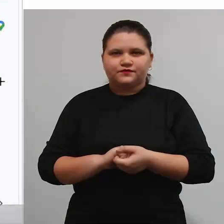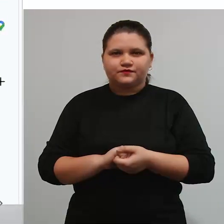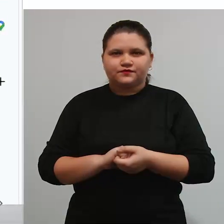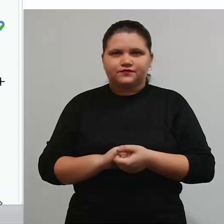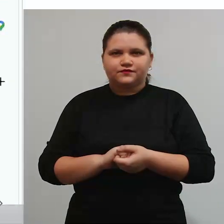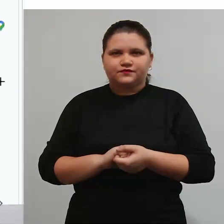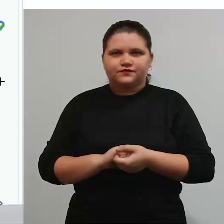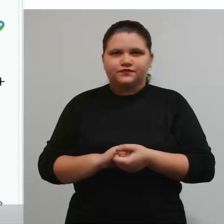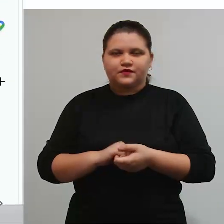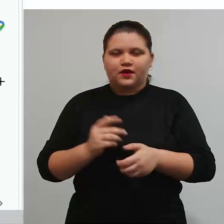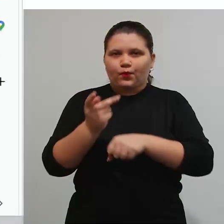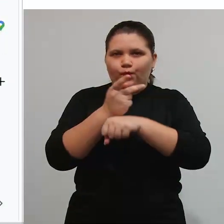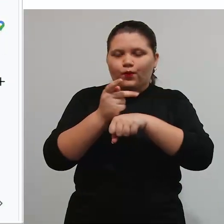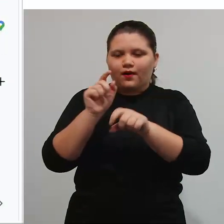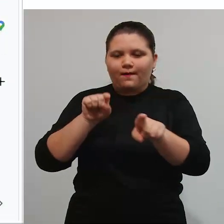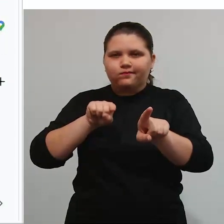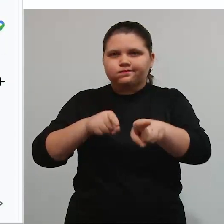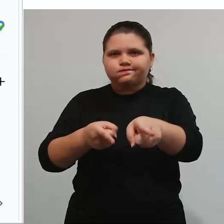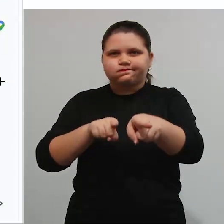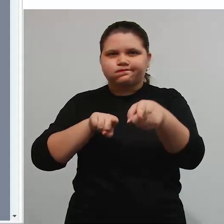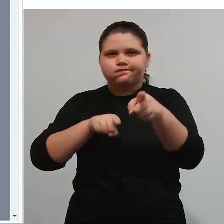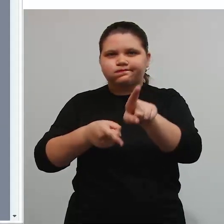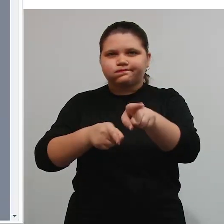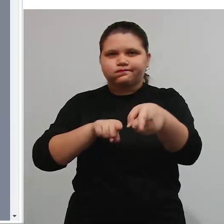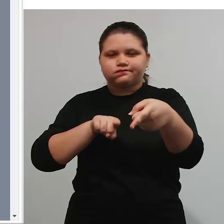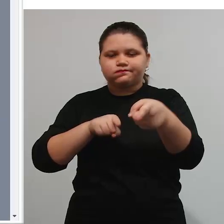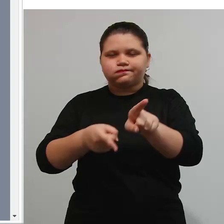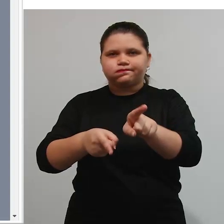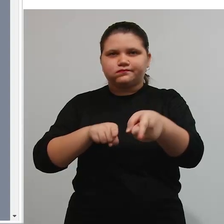provocar o quê?